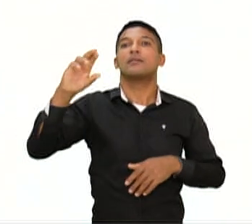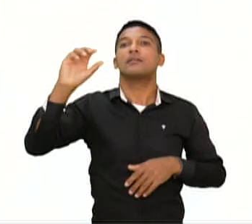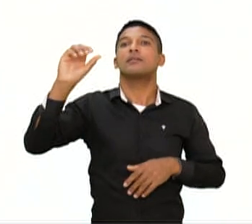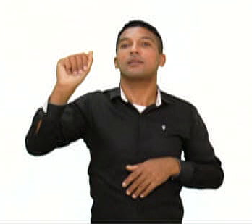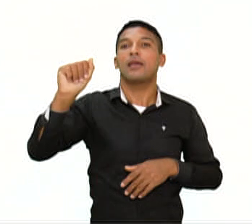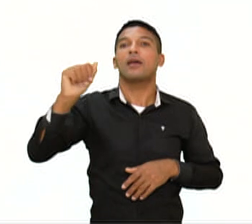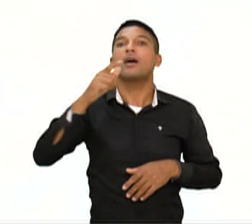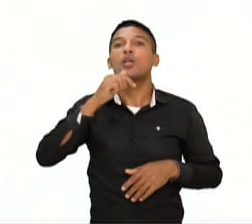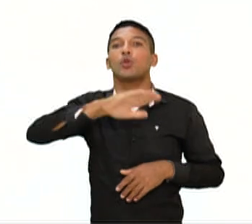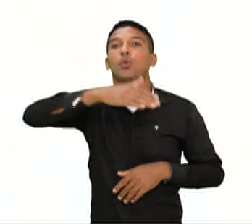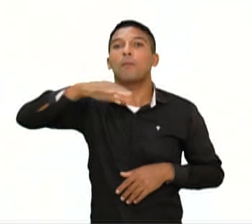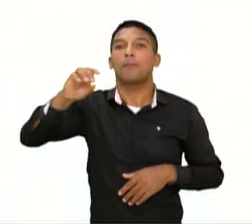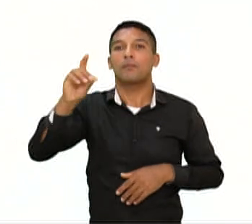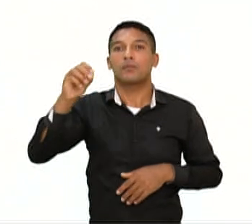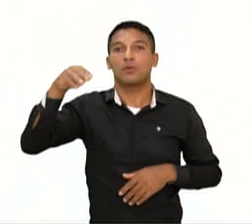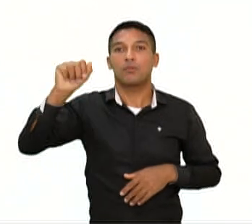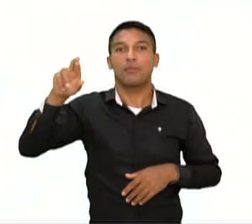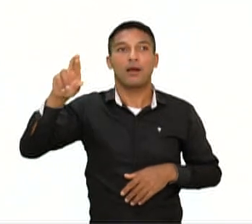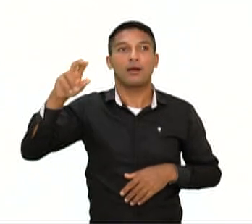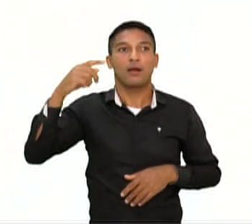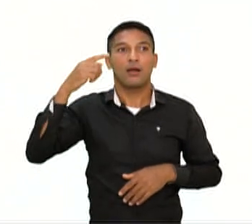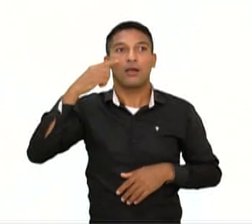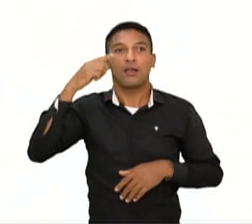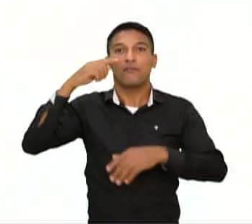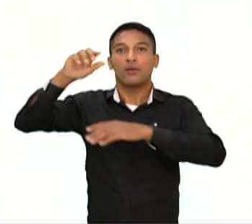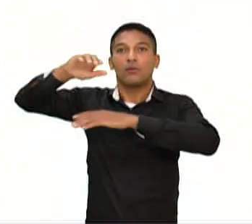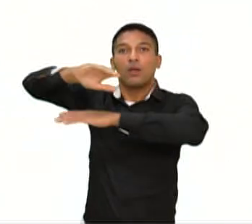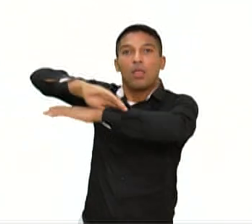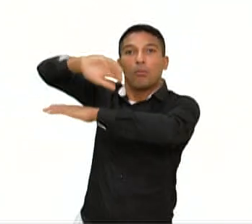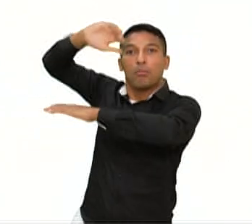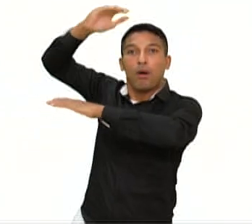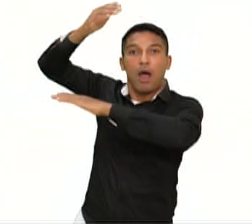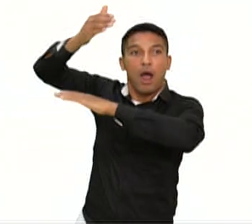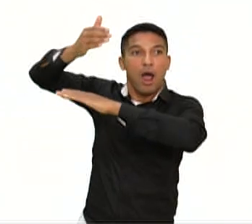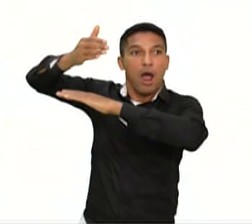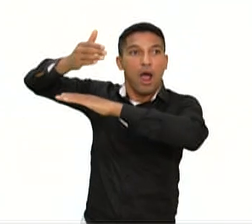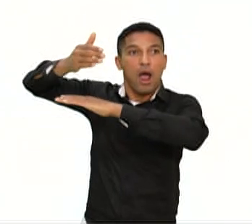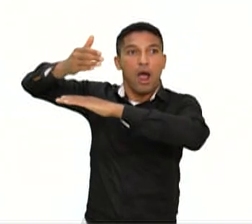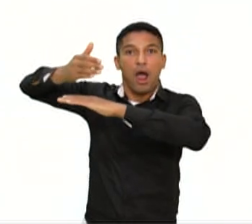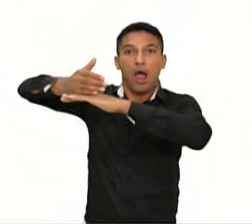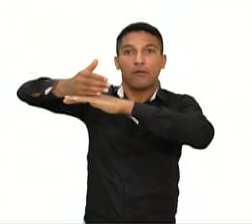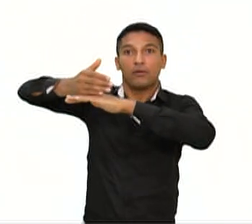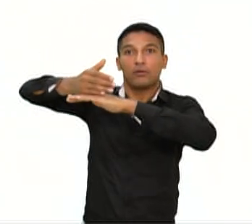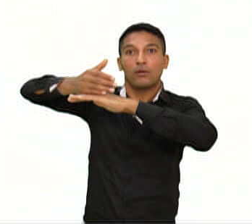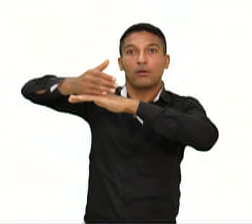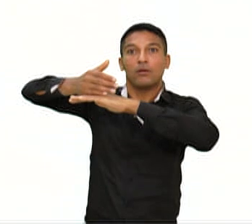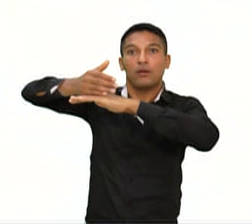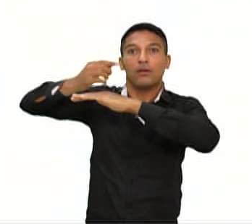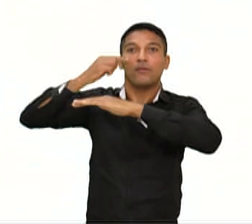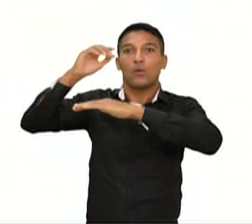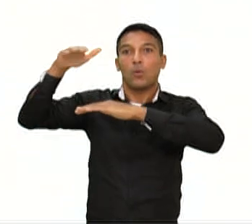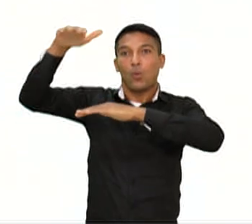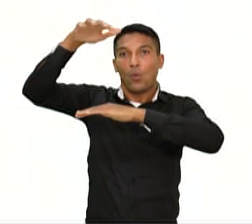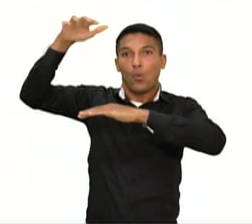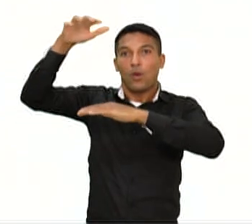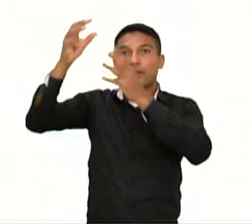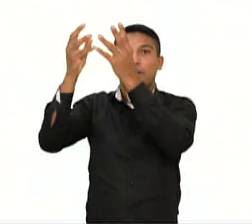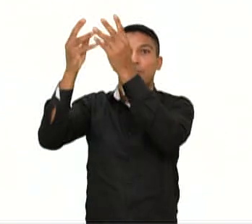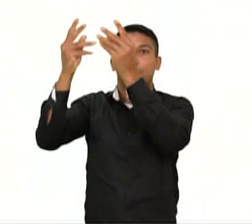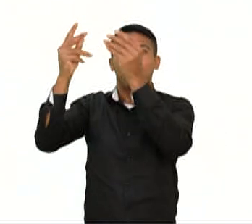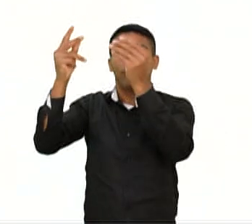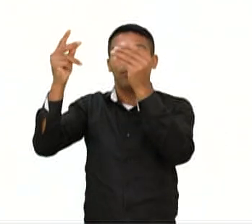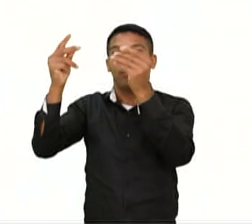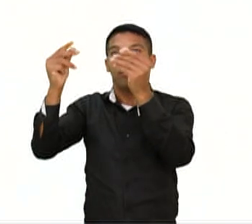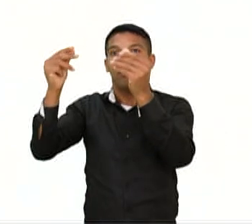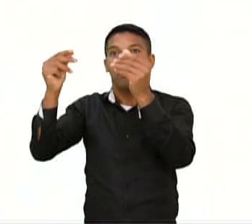apesar de desgastada pelo tempo, porque a gente percebe esta planificação no topo, então através disso a